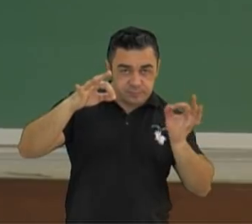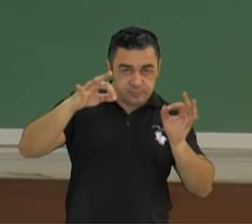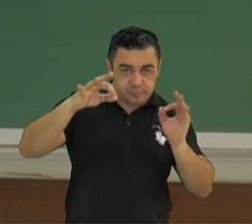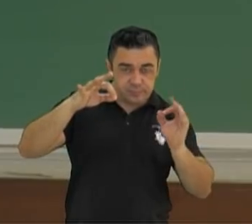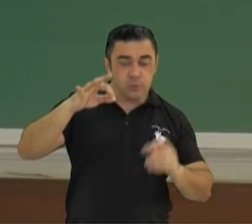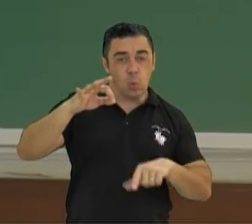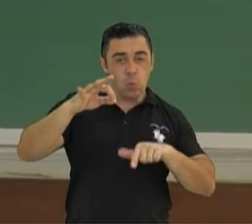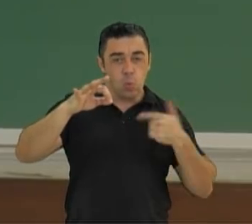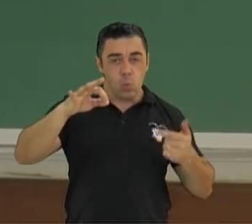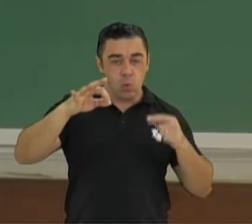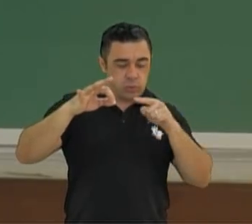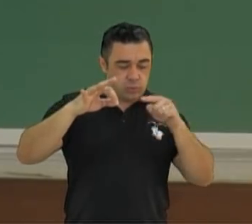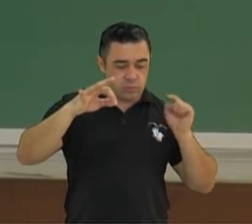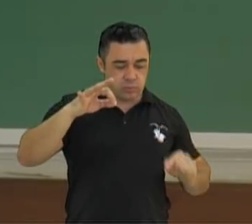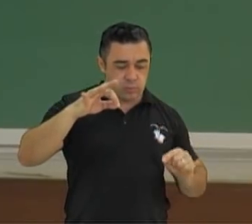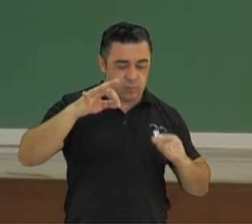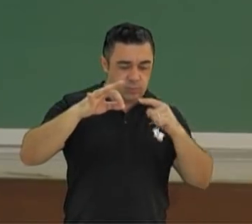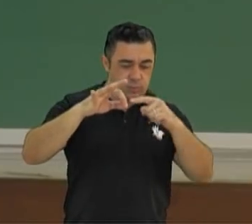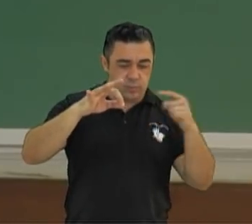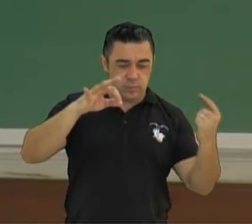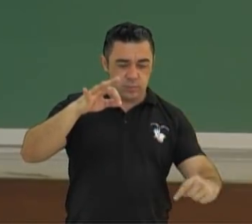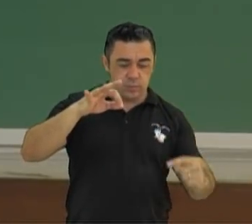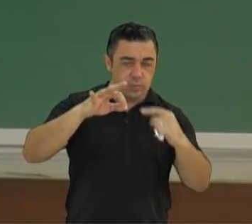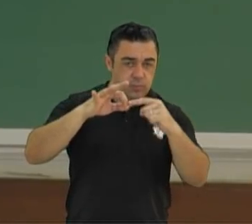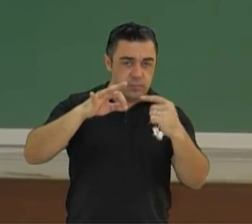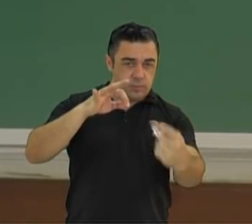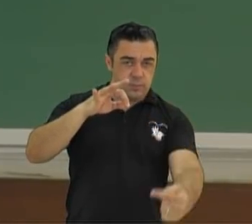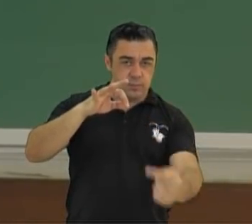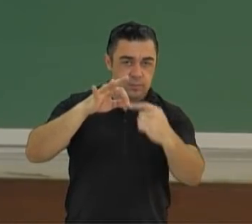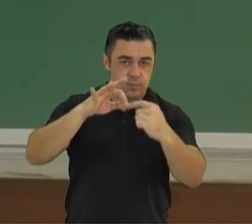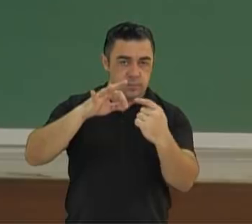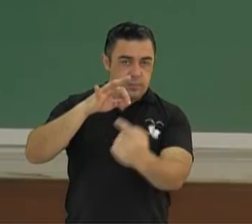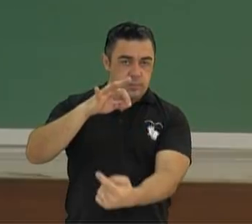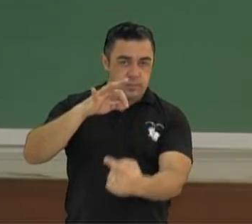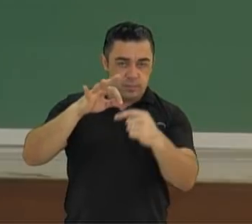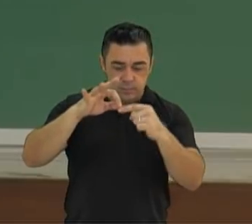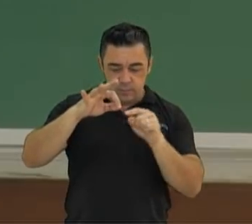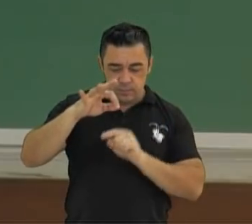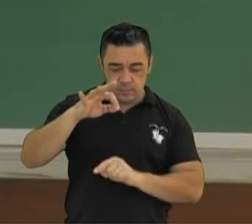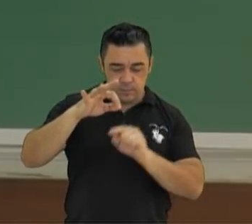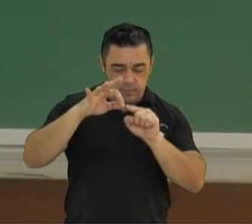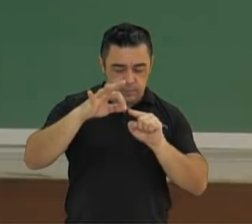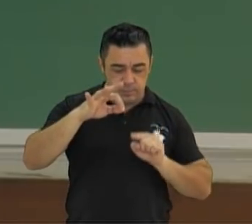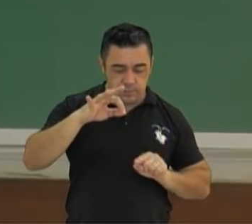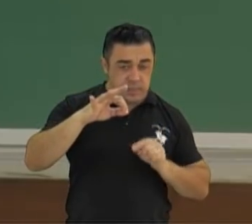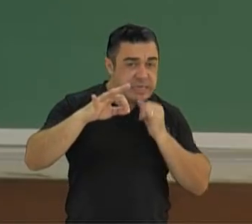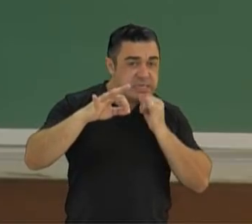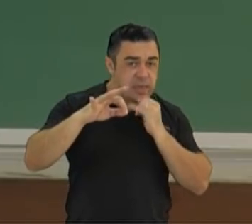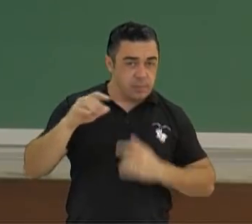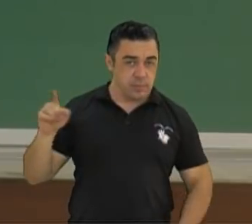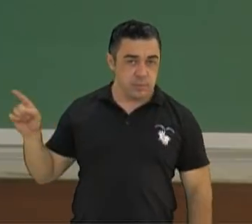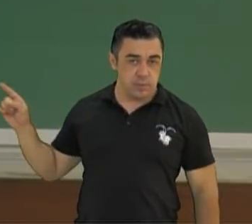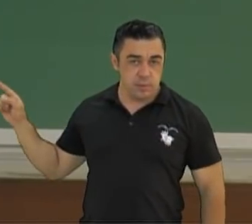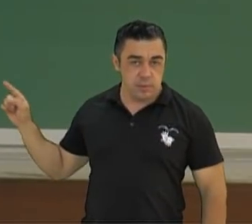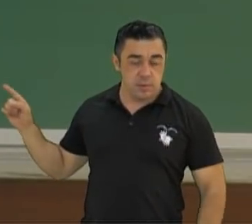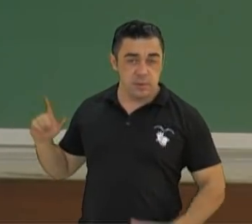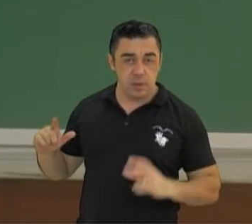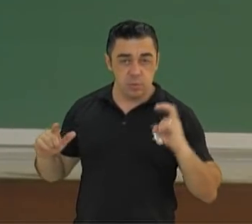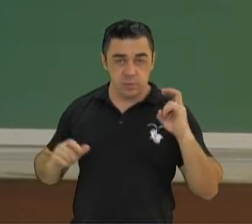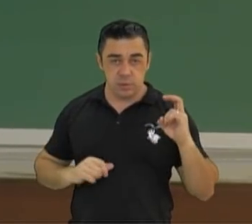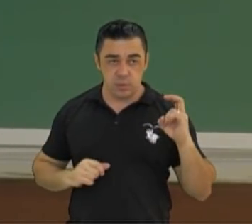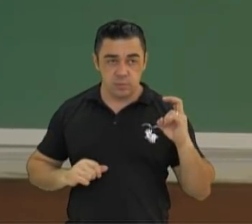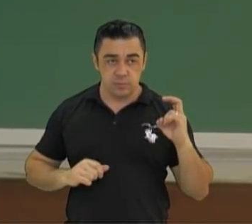os demais, todos os outros, vão estar na base. Então, é o que o nosso exemplo mostra, ó. Se eu tenho uma pirâmide de 5